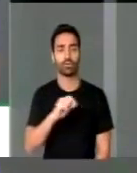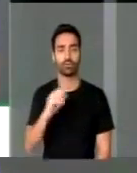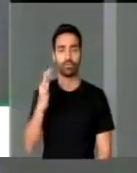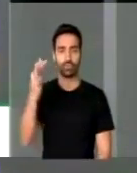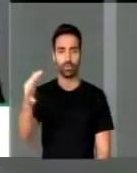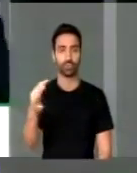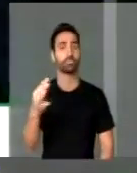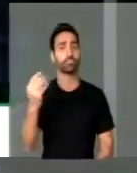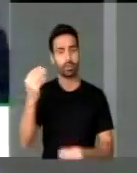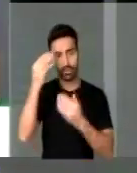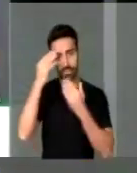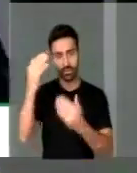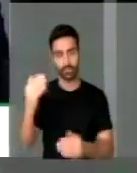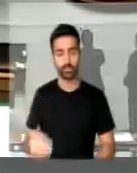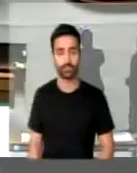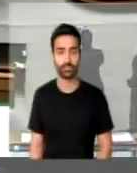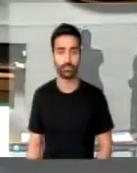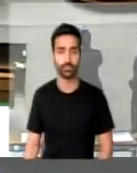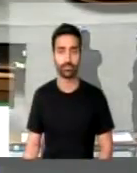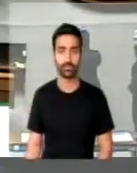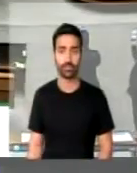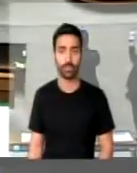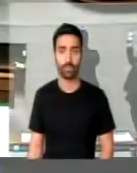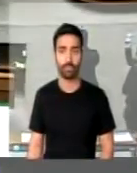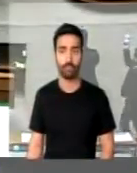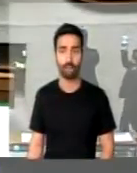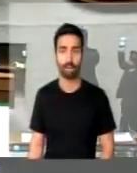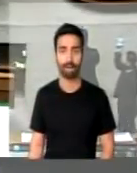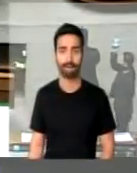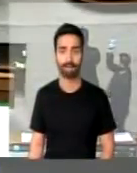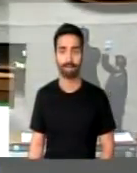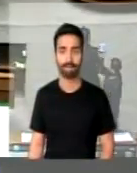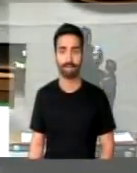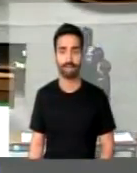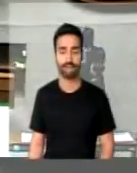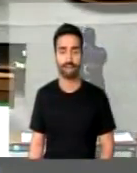futuro. Muito obrigado. Quero aqui cumprimentar